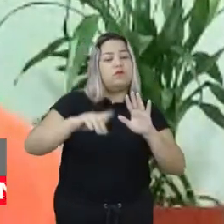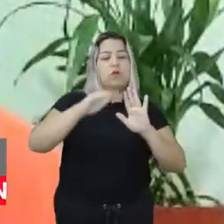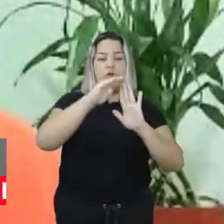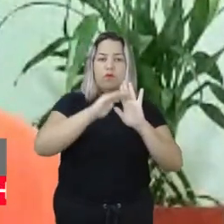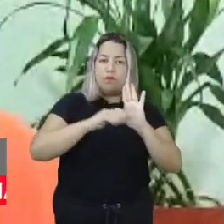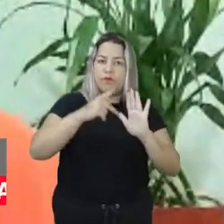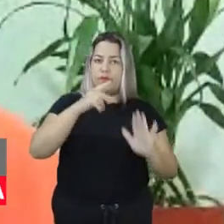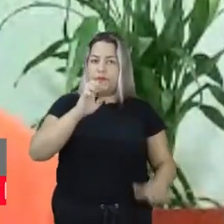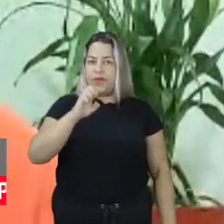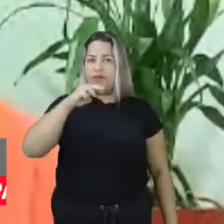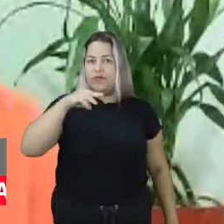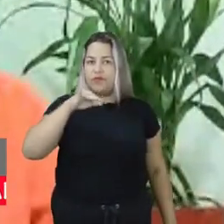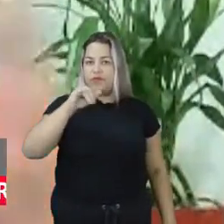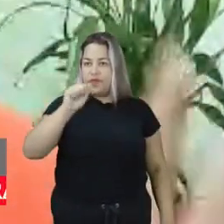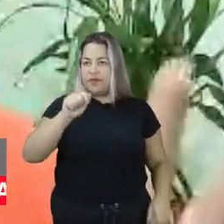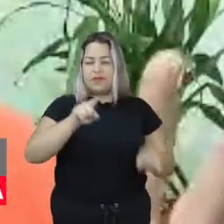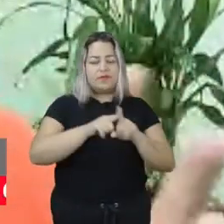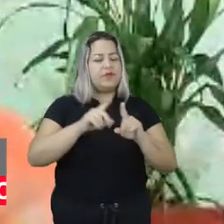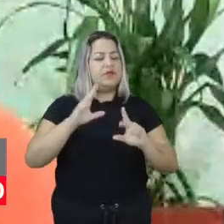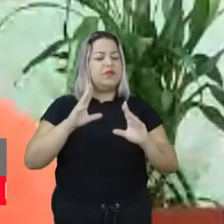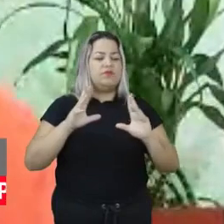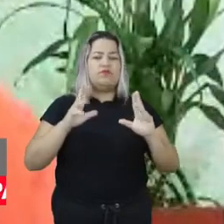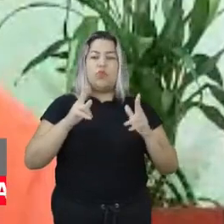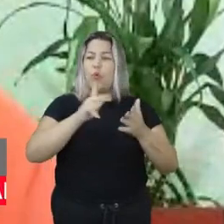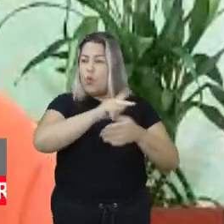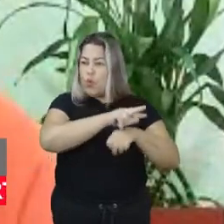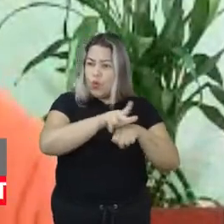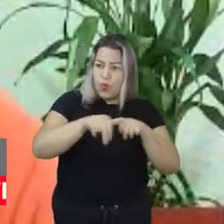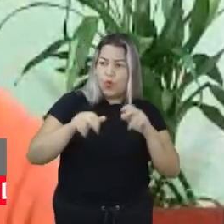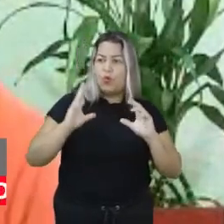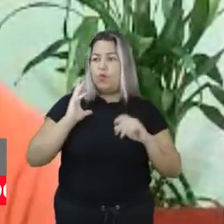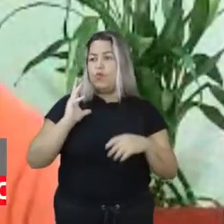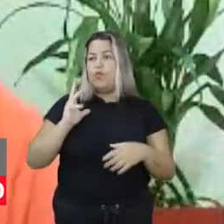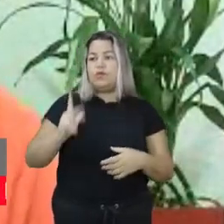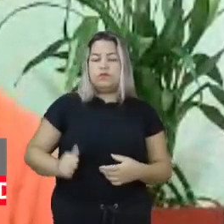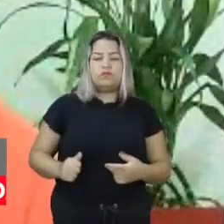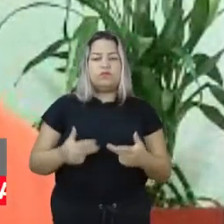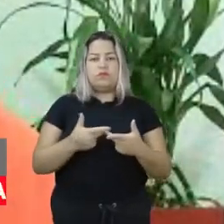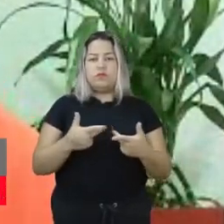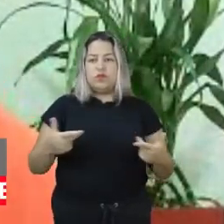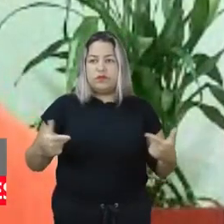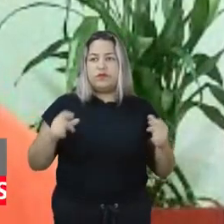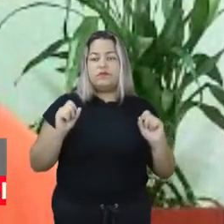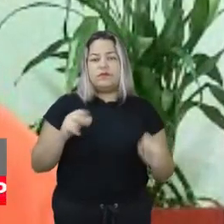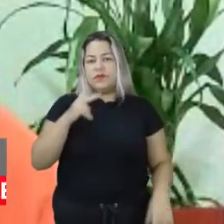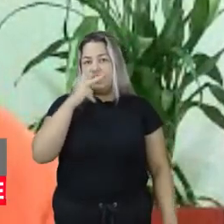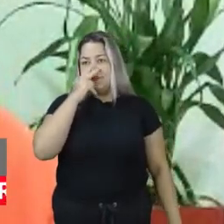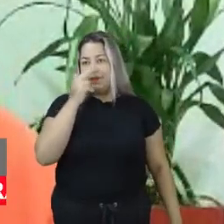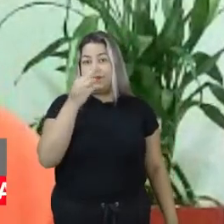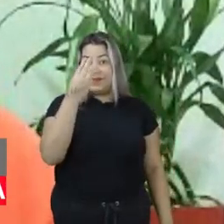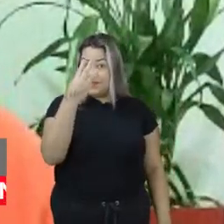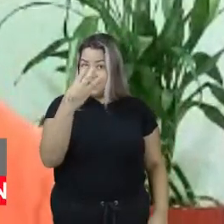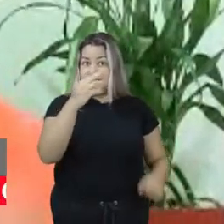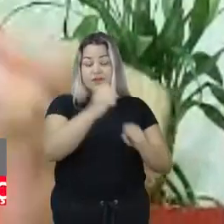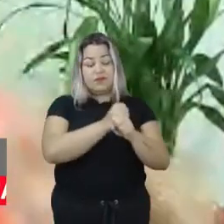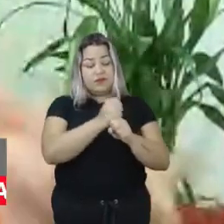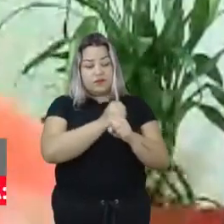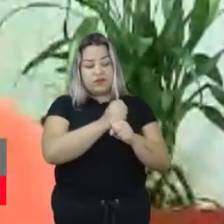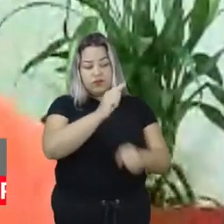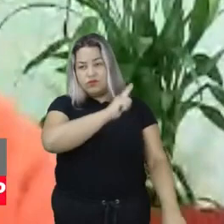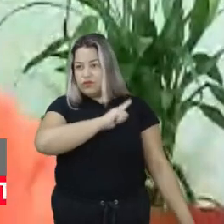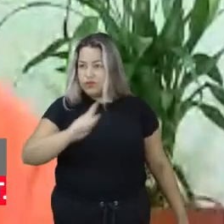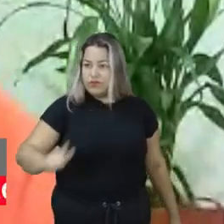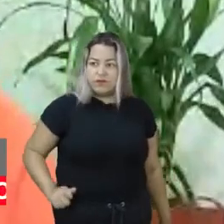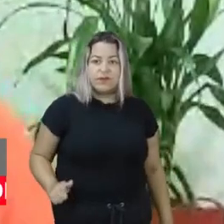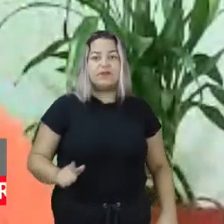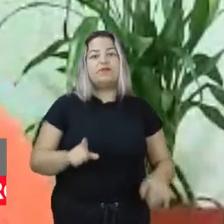tem o programa de bolsas, então, assim, tem bastante coisa. Aliás, é incrível dizer, mas parece que já faz 3 anos de governo. Para ter tanta